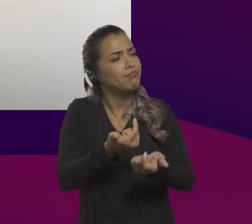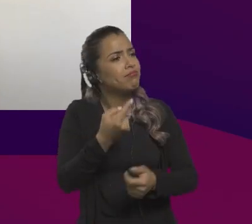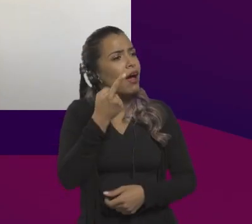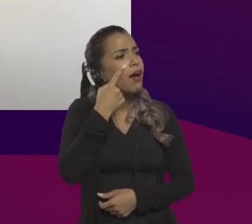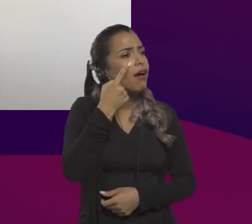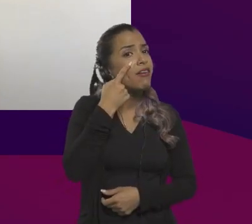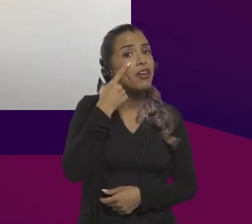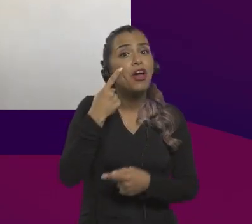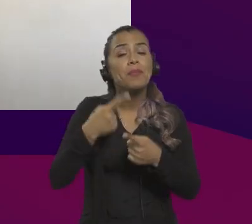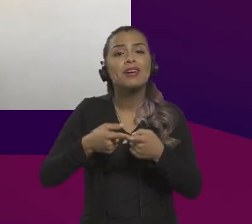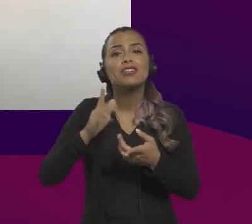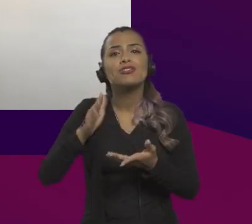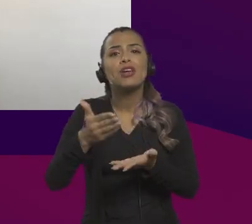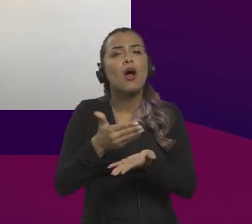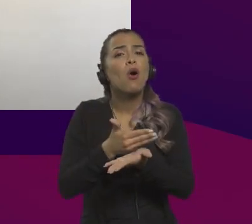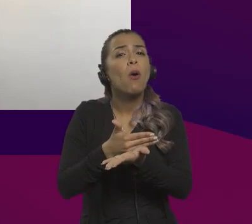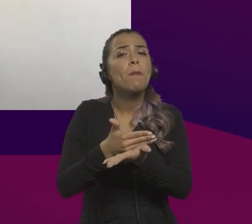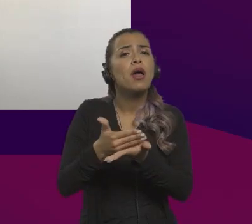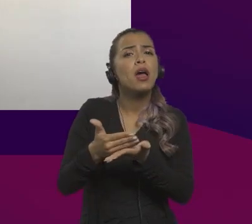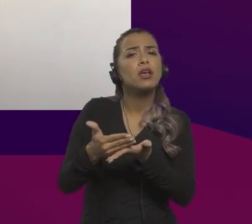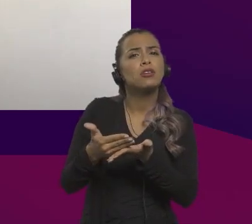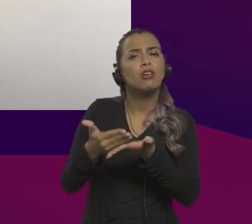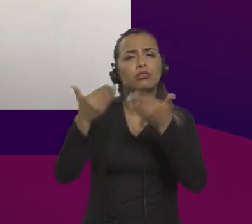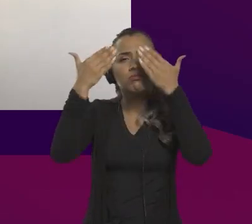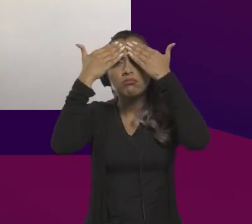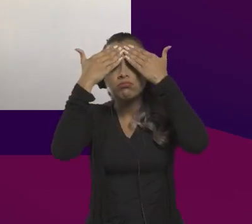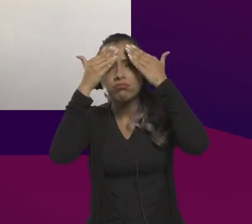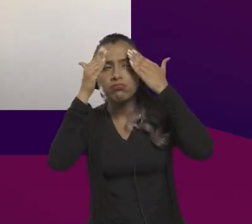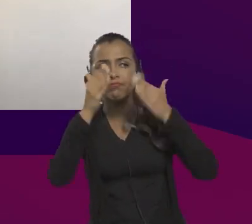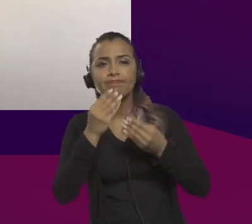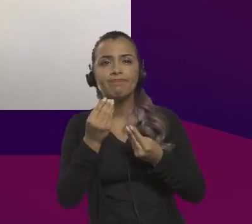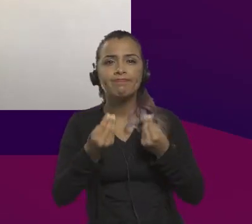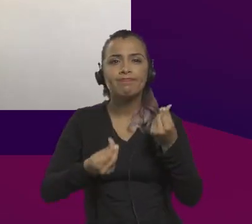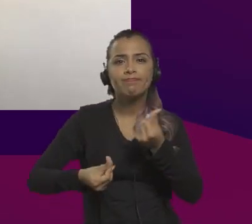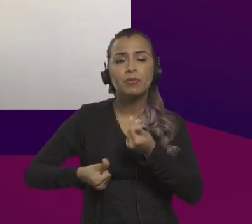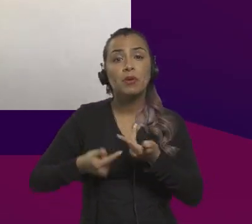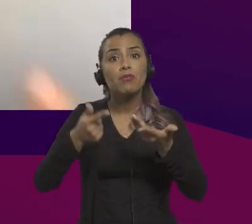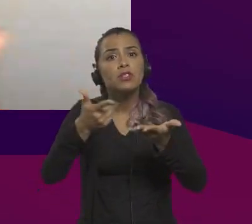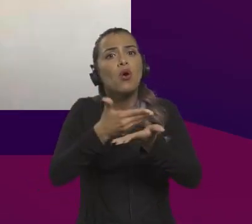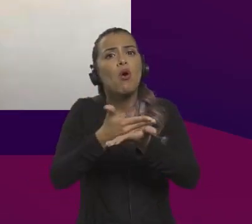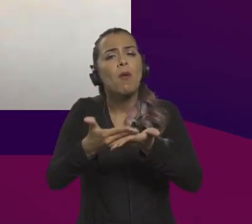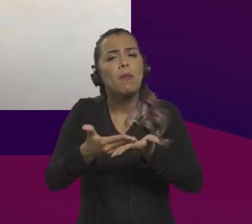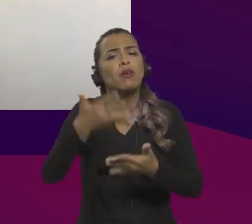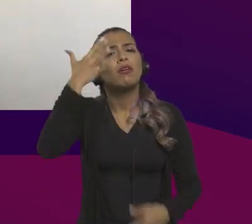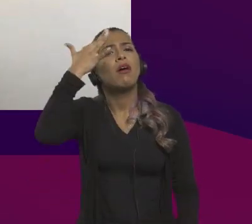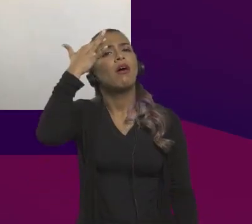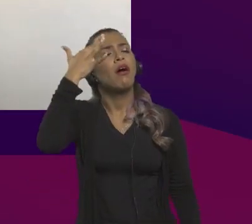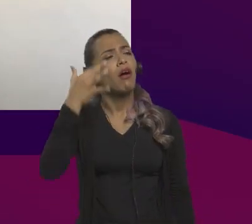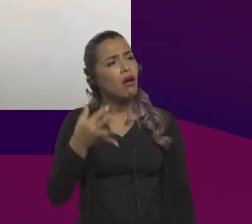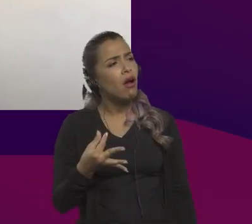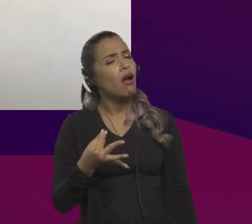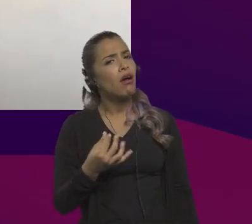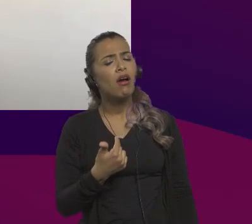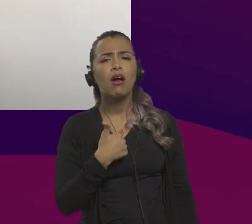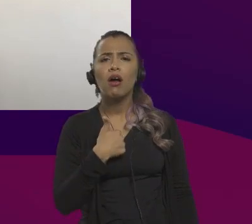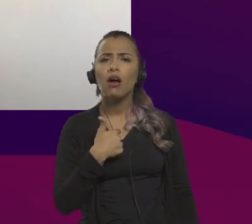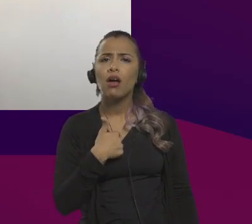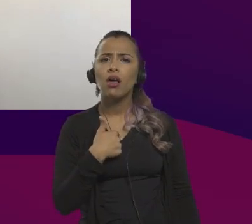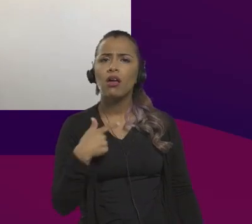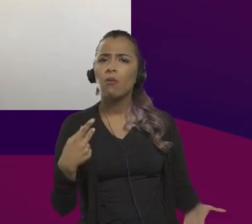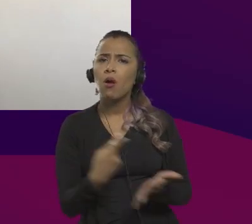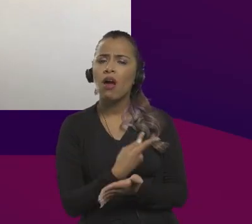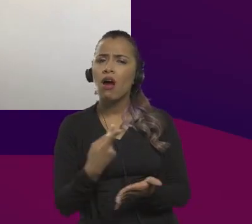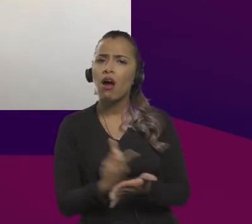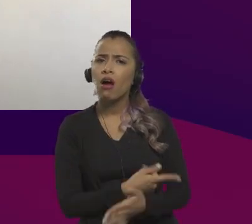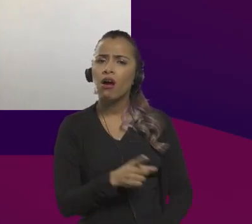uma porta de entrada bastante significativa para você começar a entender que você não está errado no mundo,